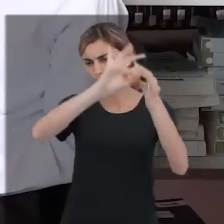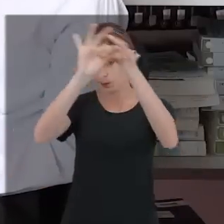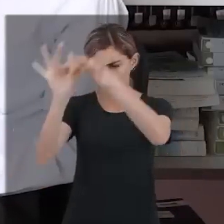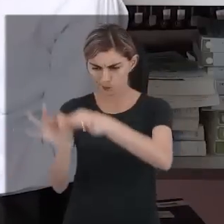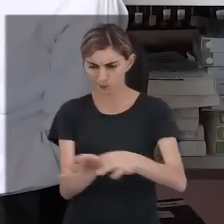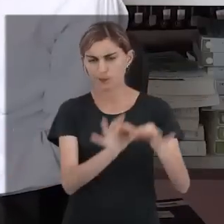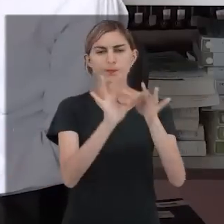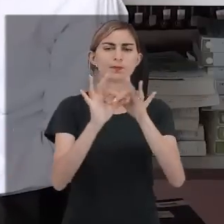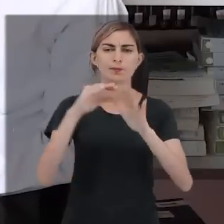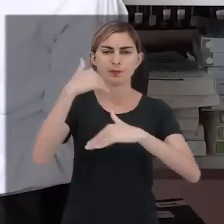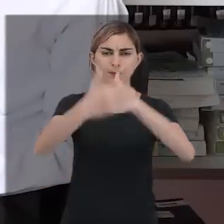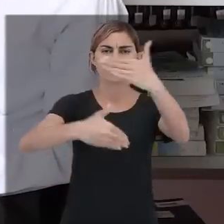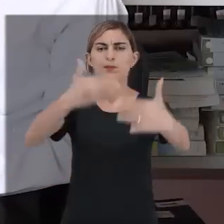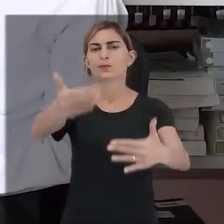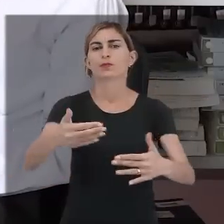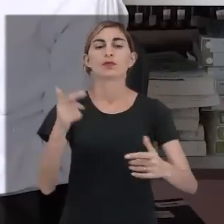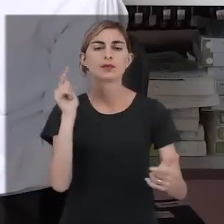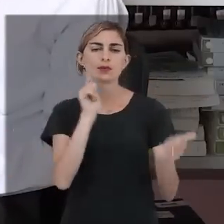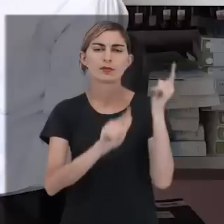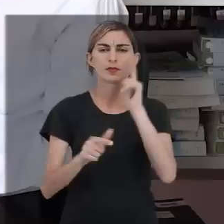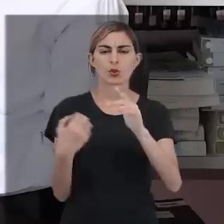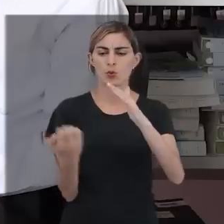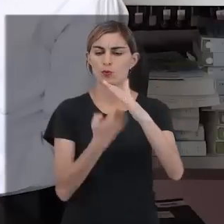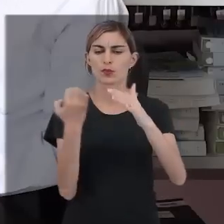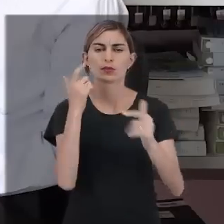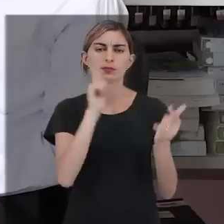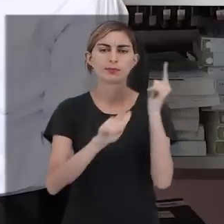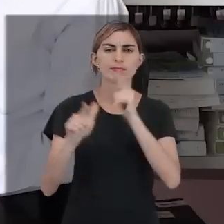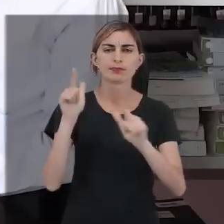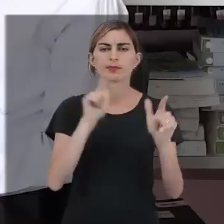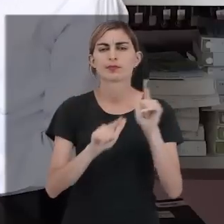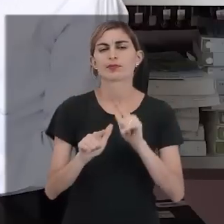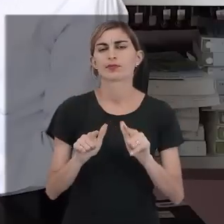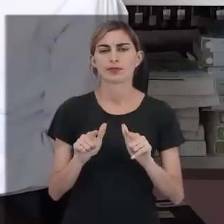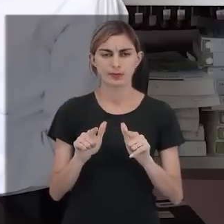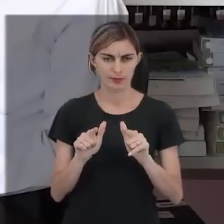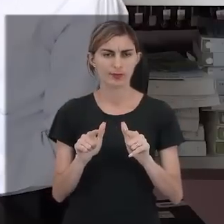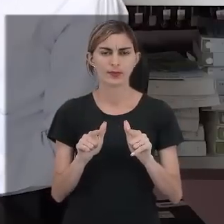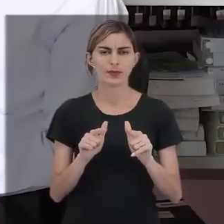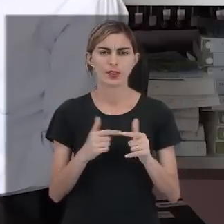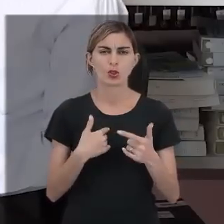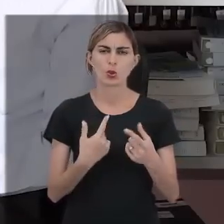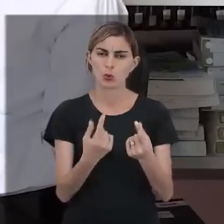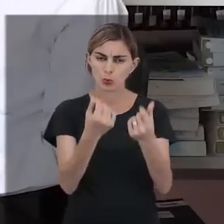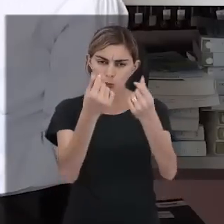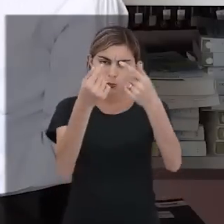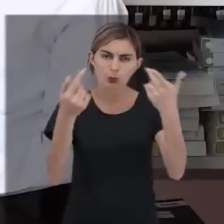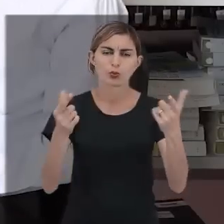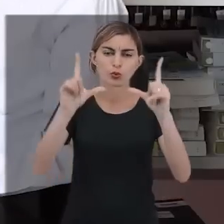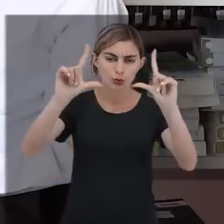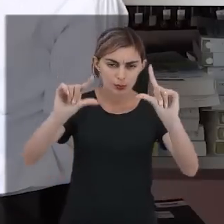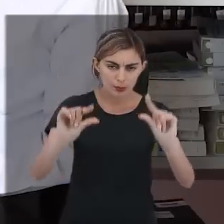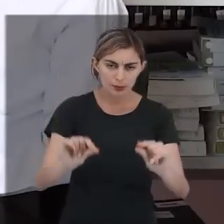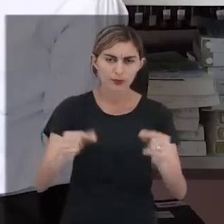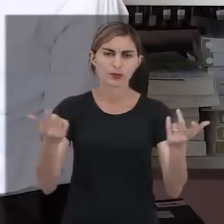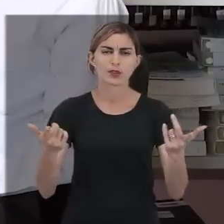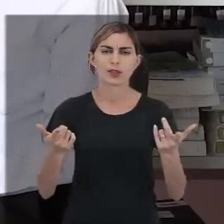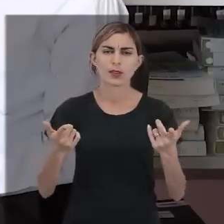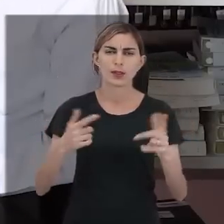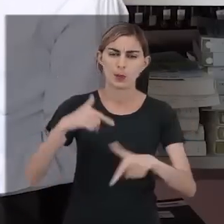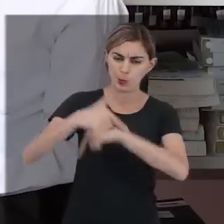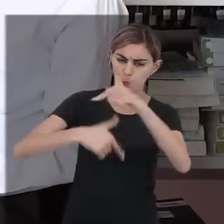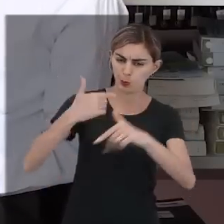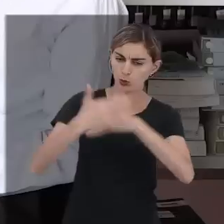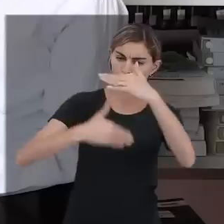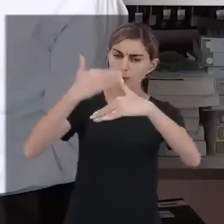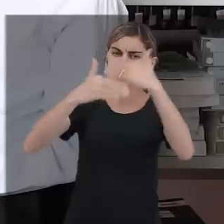com isso, o que acontece? A empresa consegue, muitas vezes, diminuir seus custos adicionais, ser mais